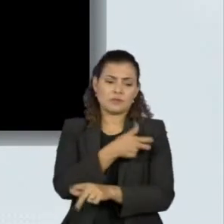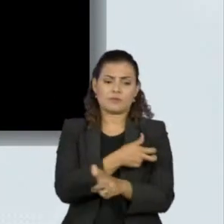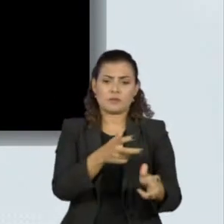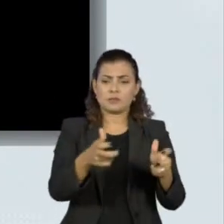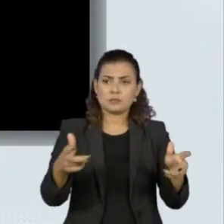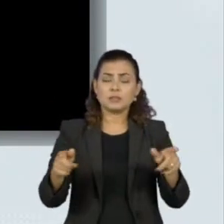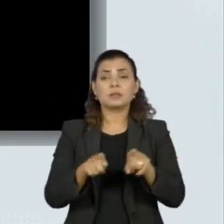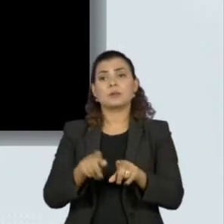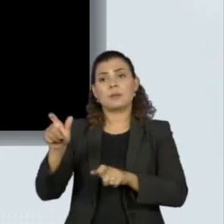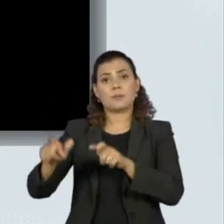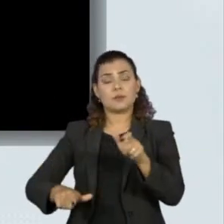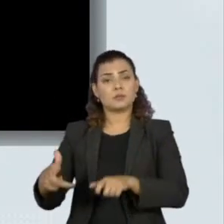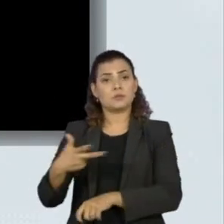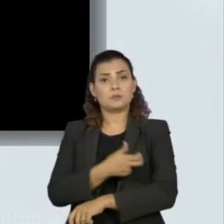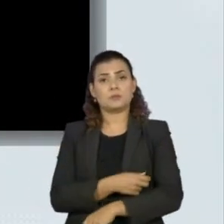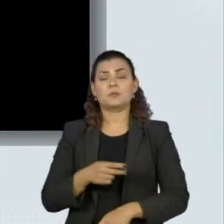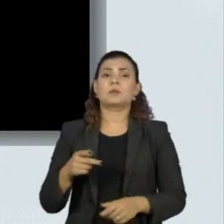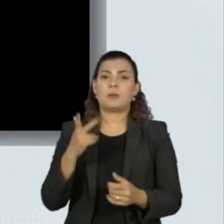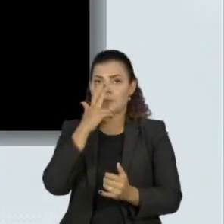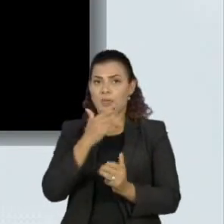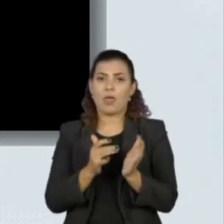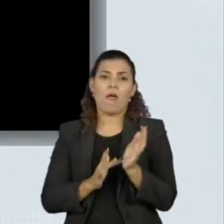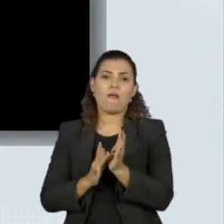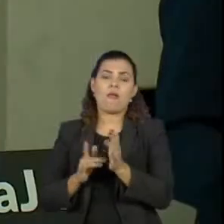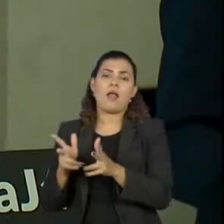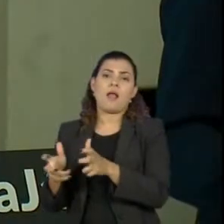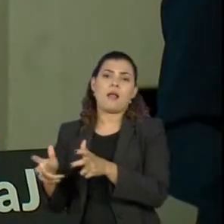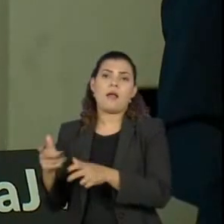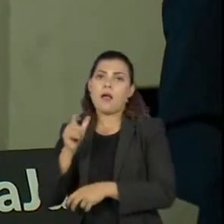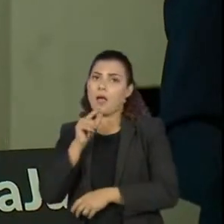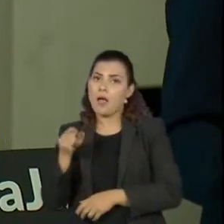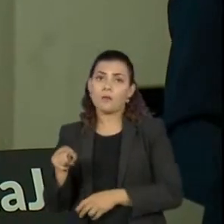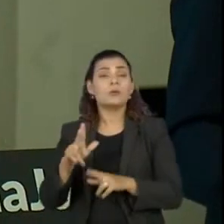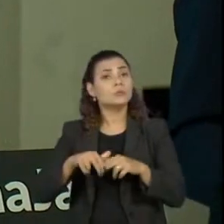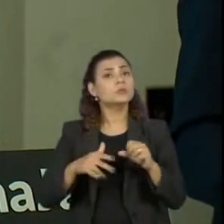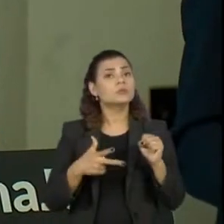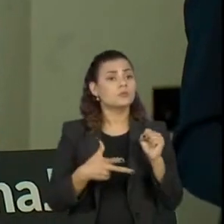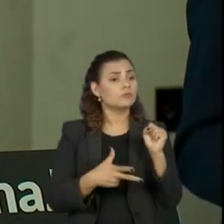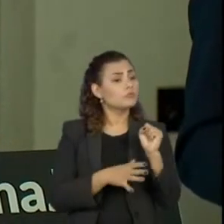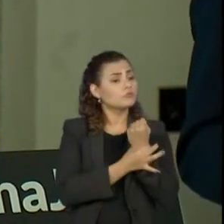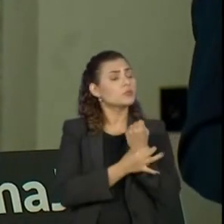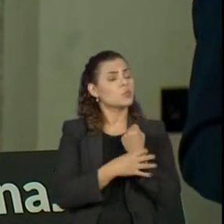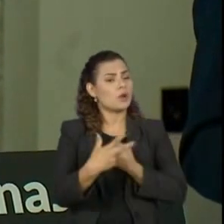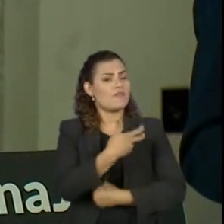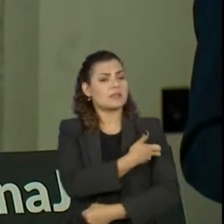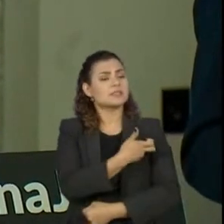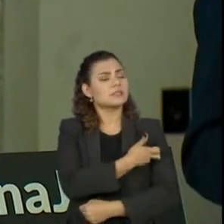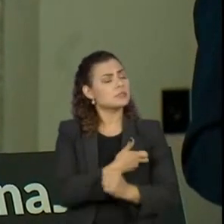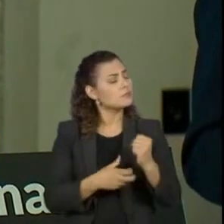e os que receberam o placebo. Portanto, ressalto que é uma vacina que tem mantido